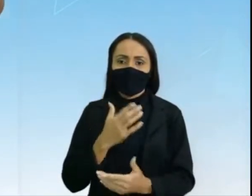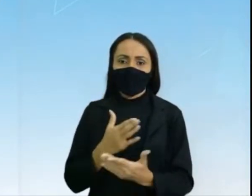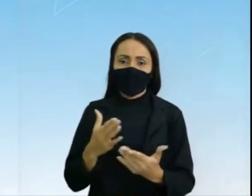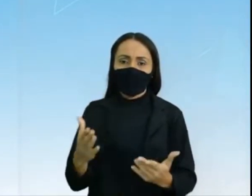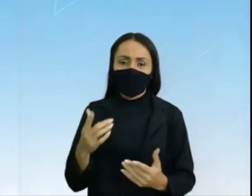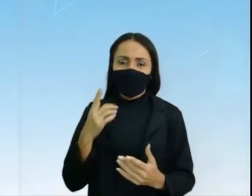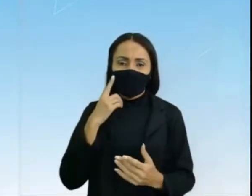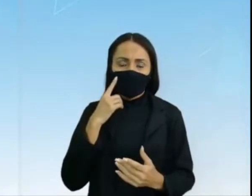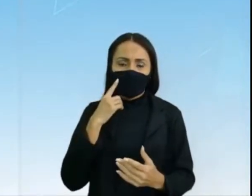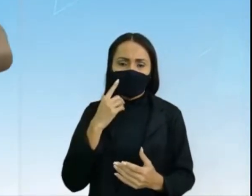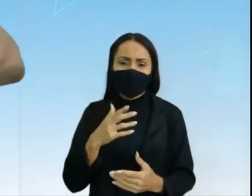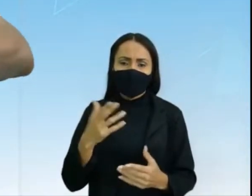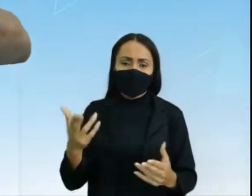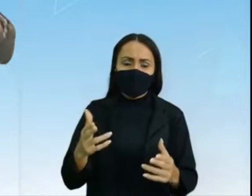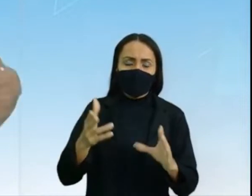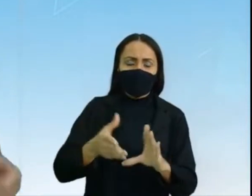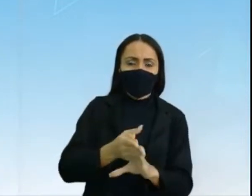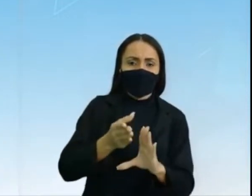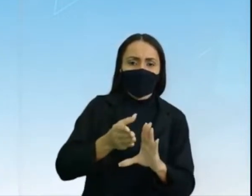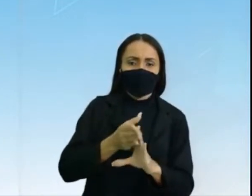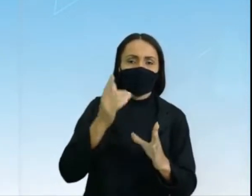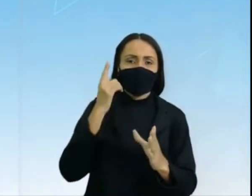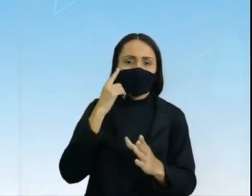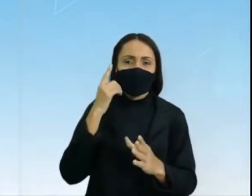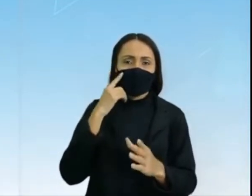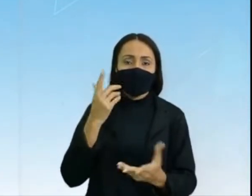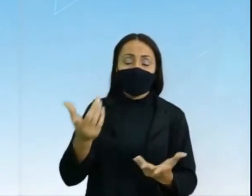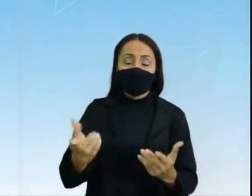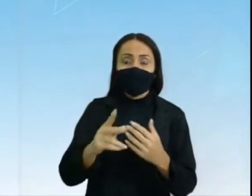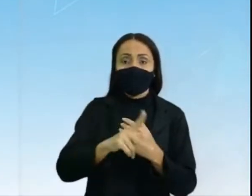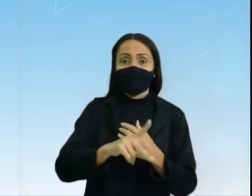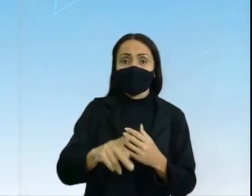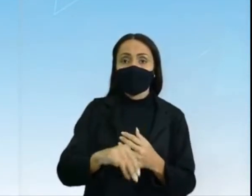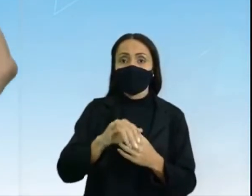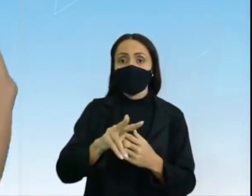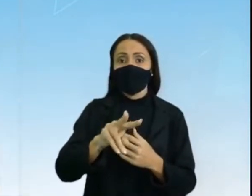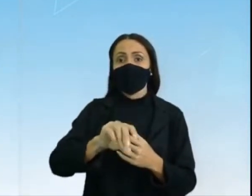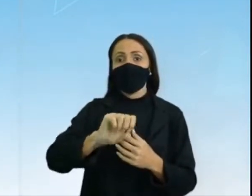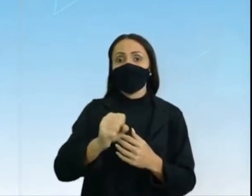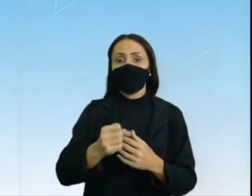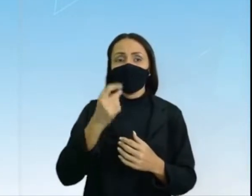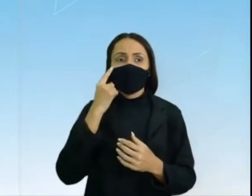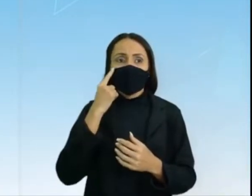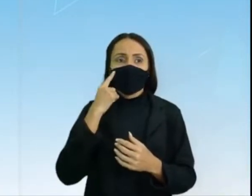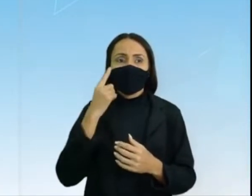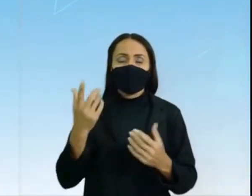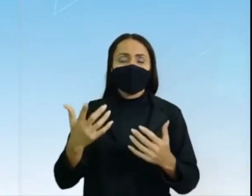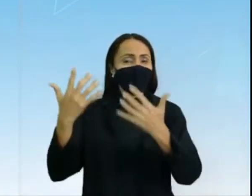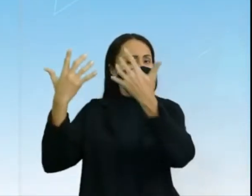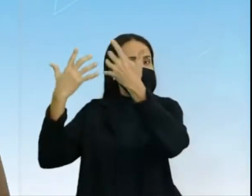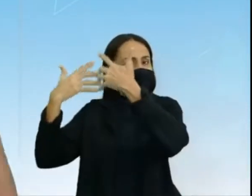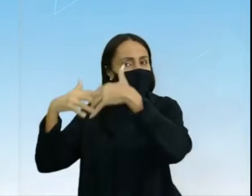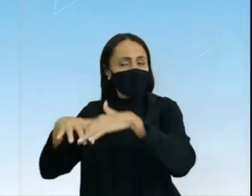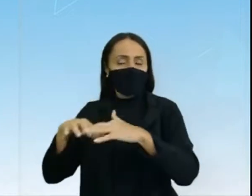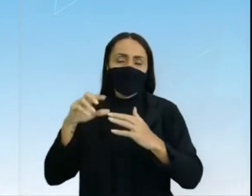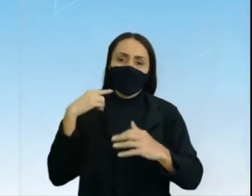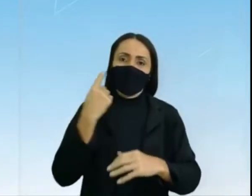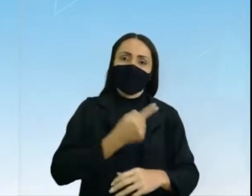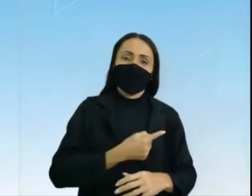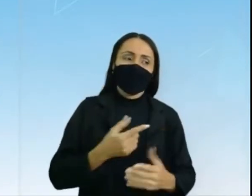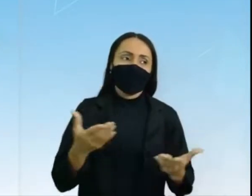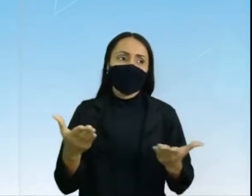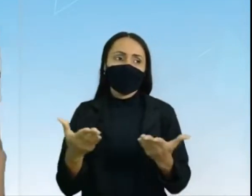foi mandada, enviada pelo professor Ives, que ele é aqui de ciências, ele trouxe essa reflexão para nós